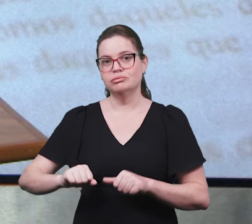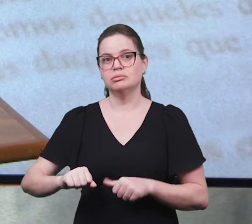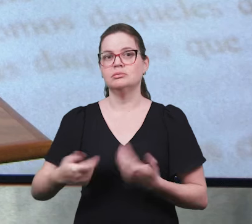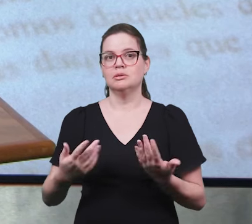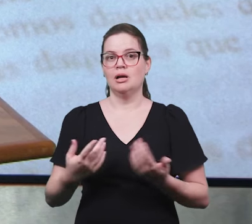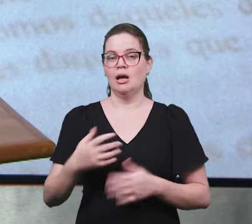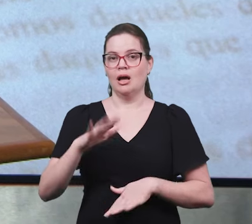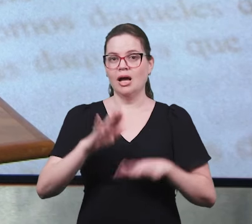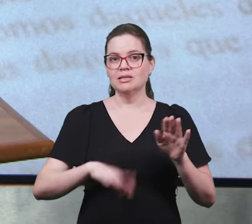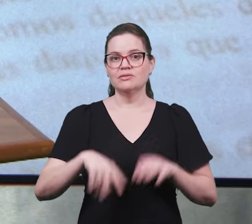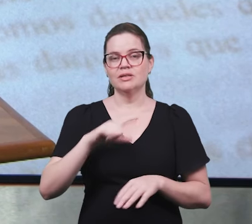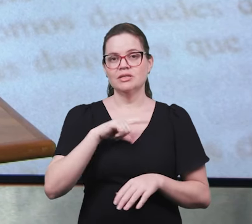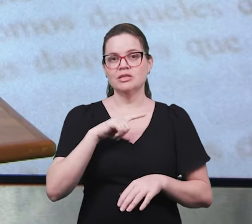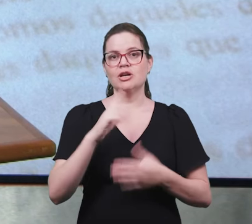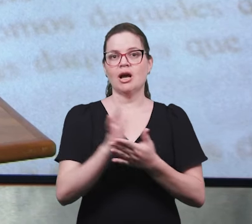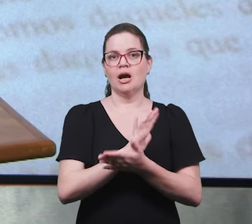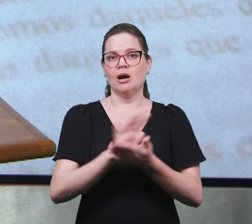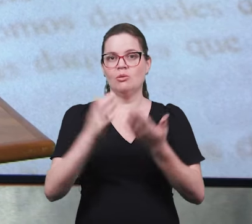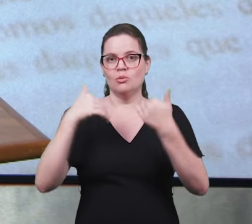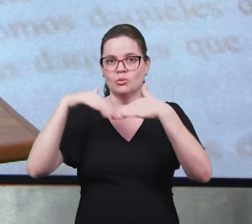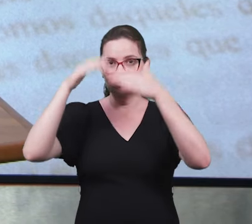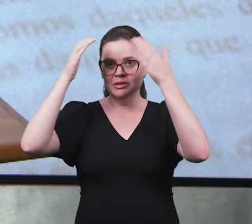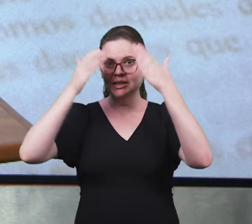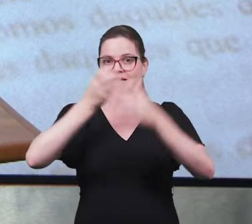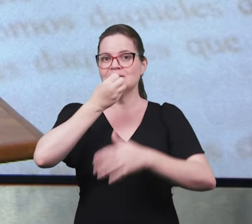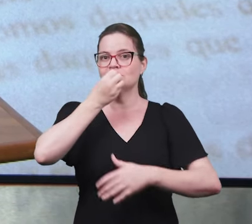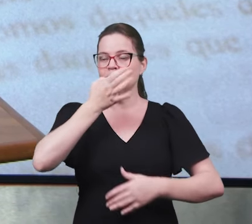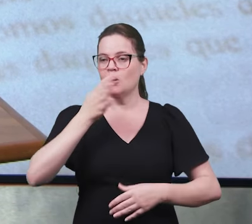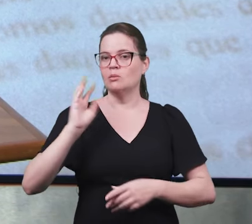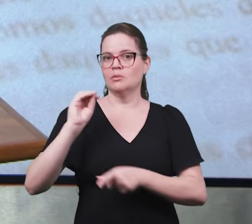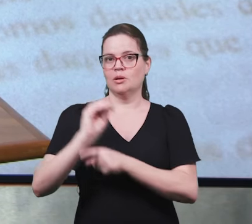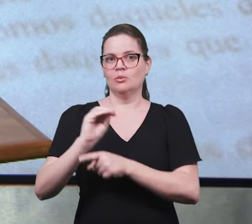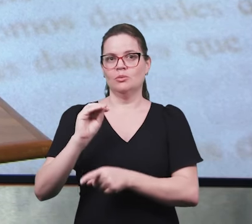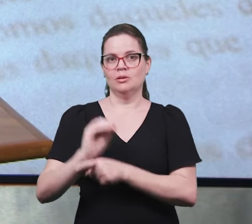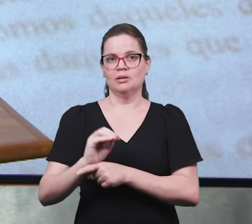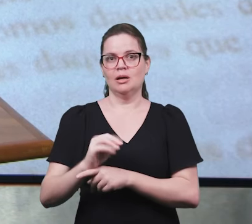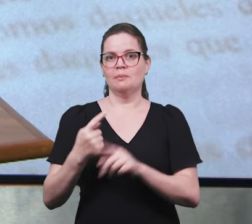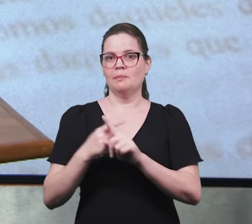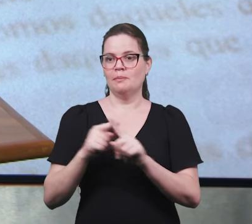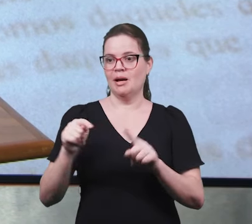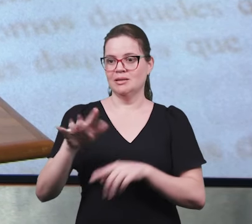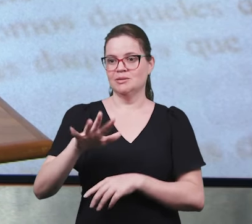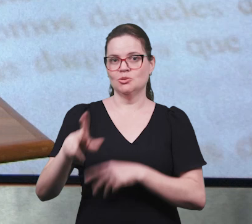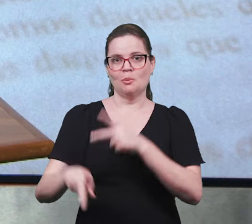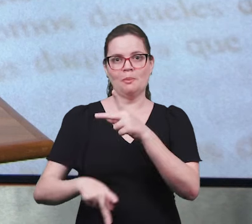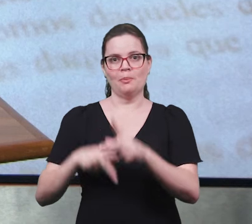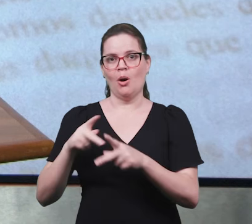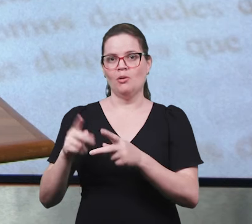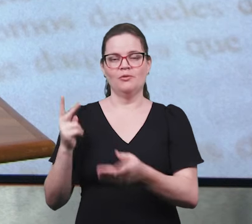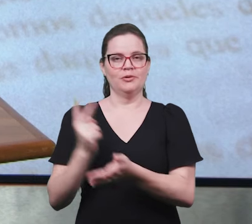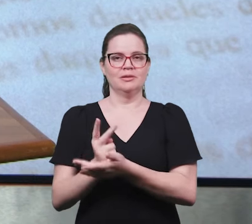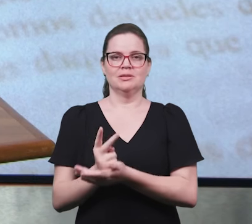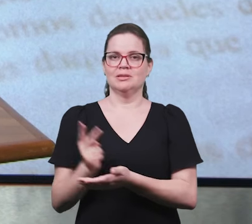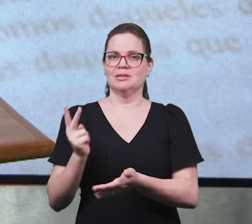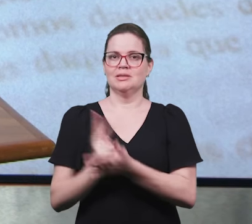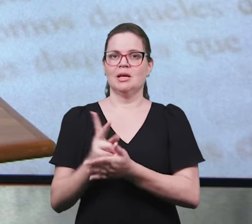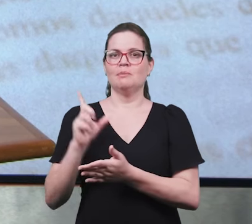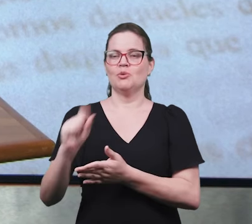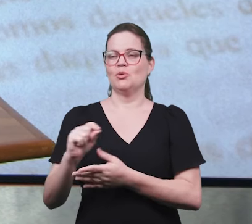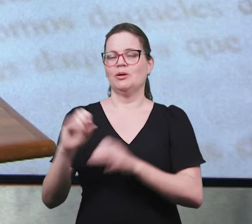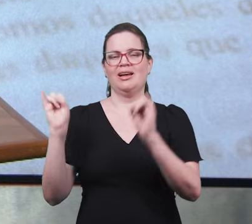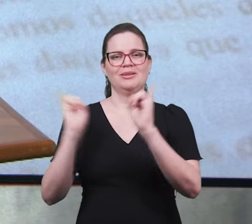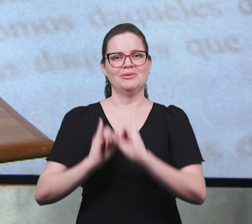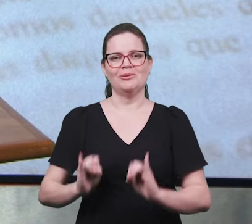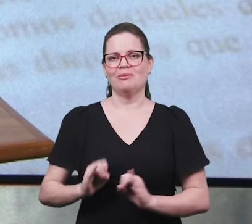bons tivessem agido com rigor e zelo santo, a tendência do povo era fazer o que era